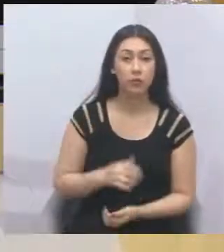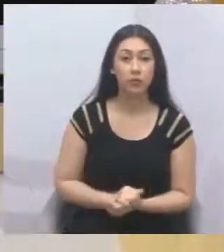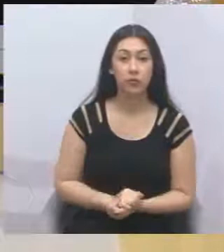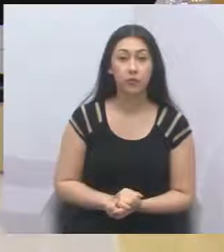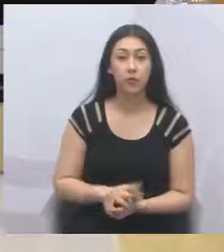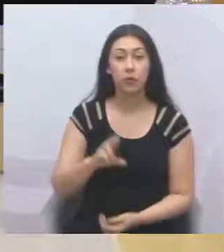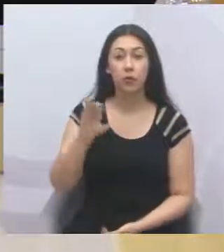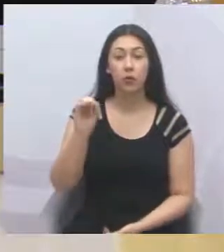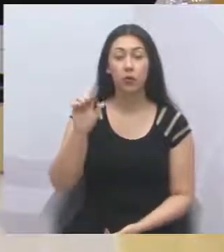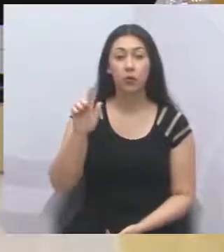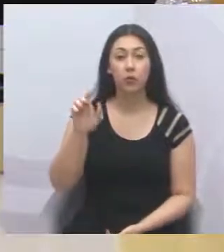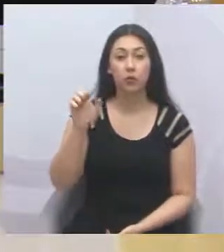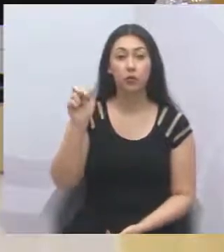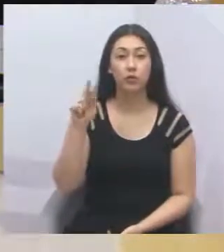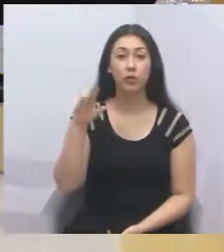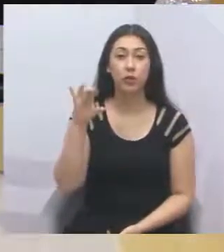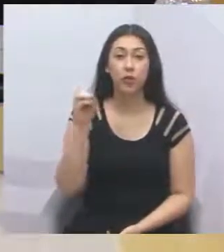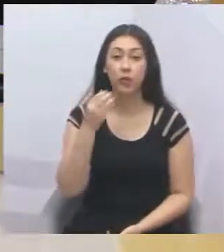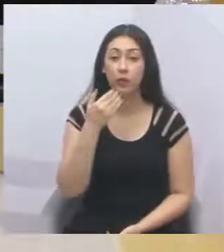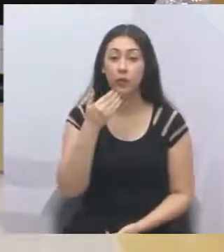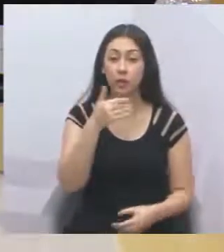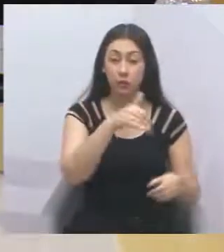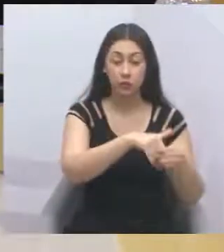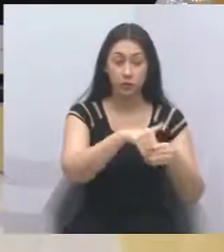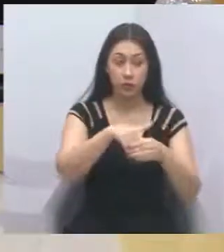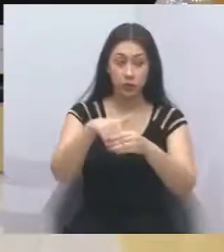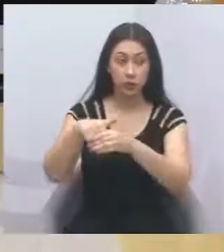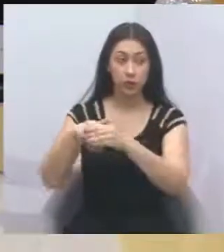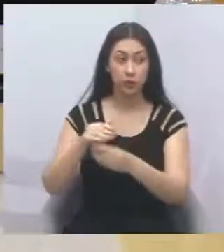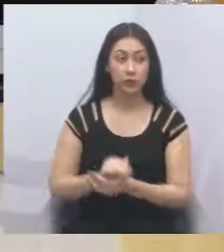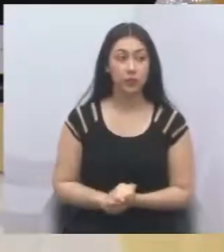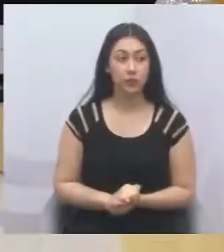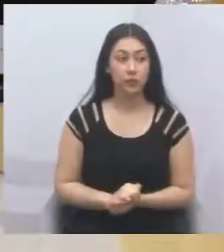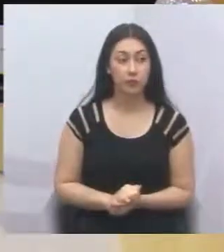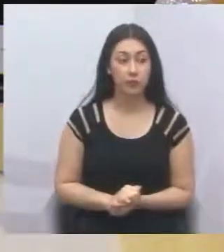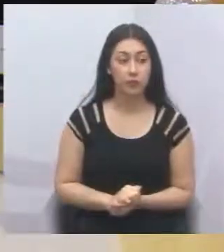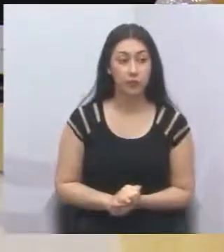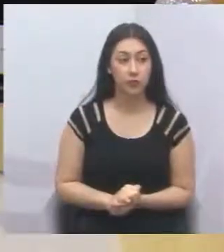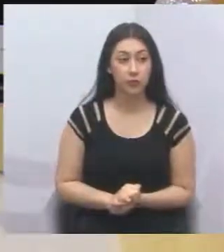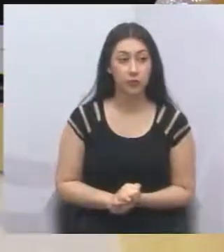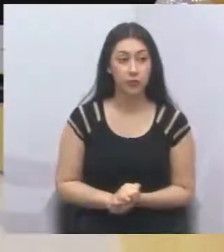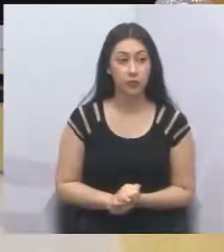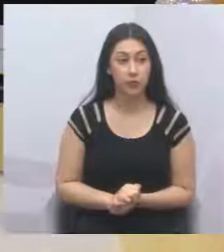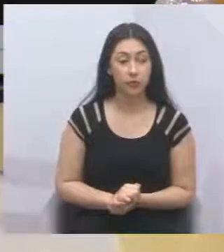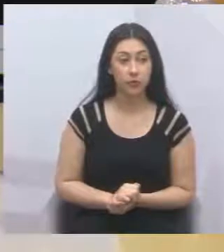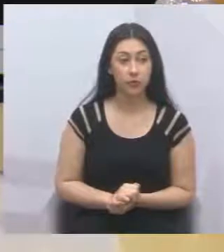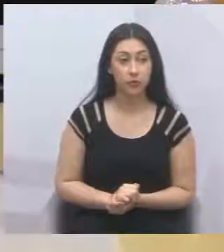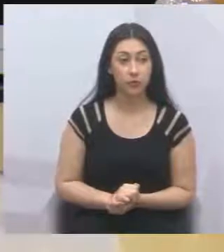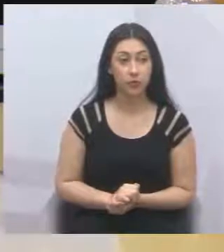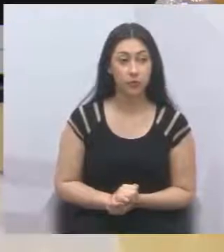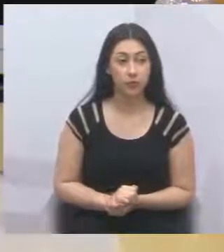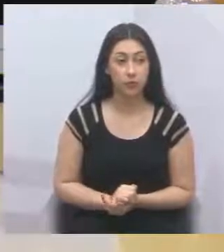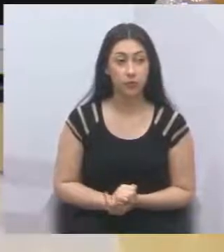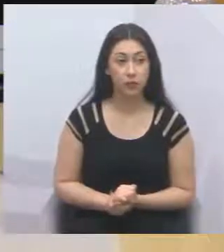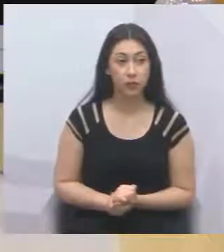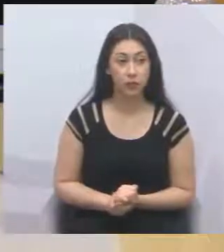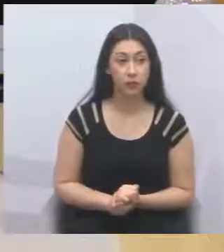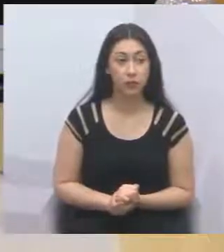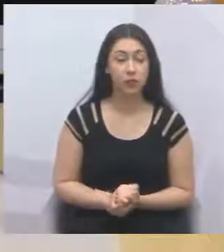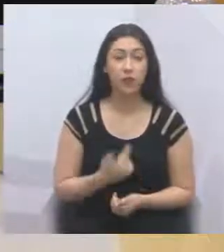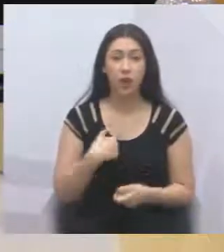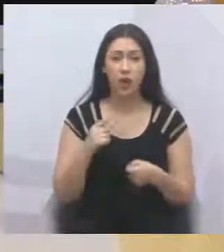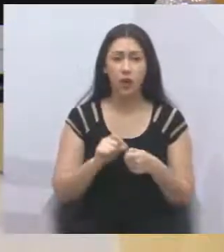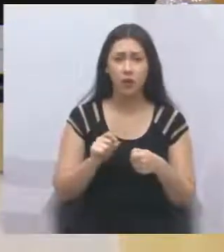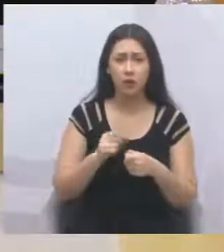vereador Rogério Timóteo. Senhor presidente, foi pedido votação do requerimento. Fiz